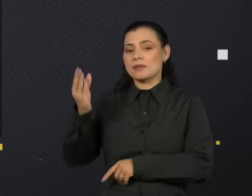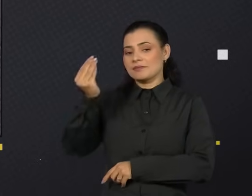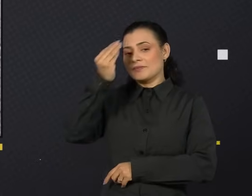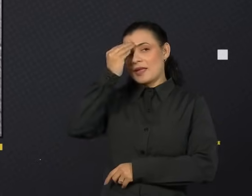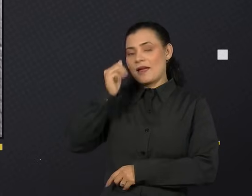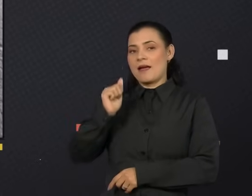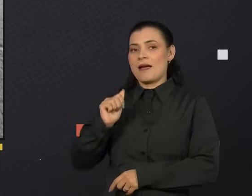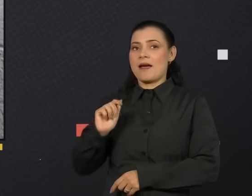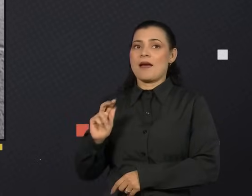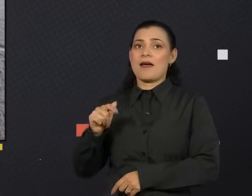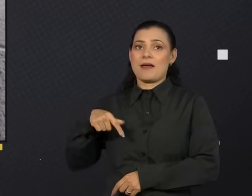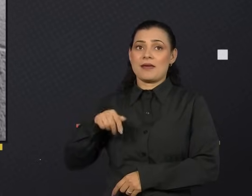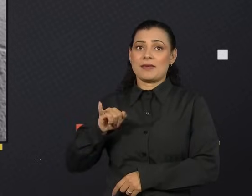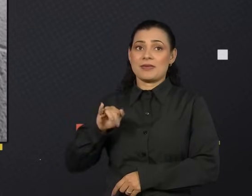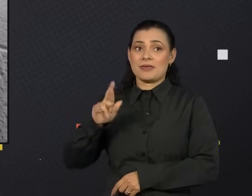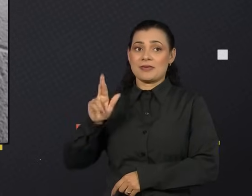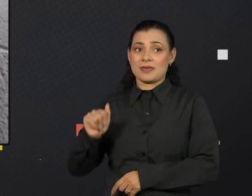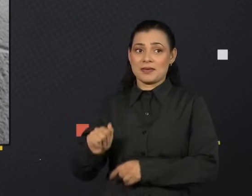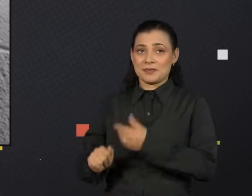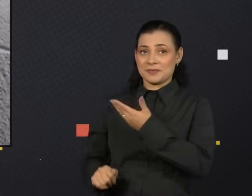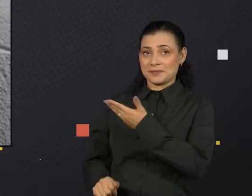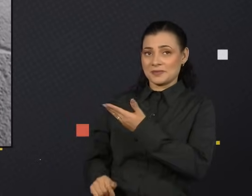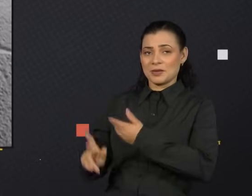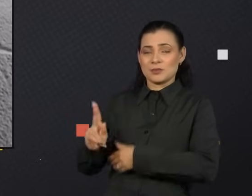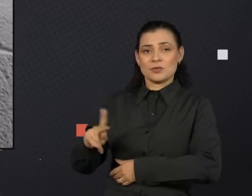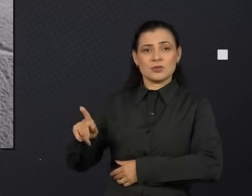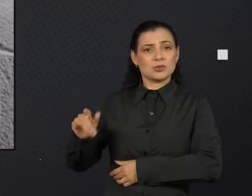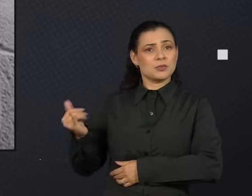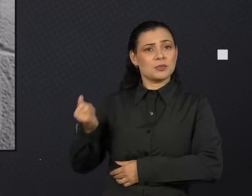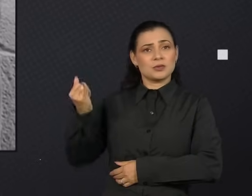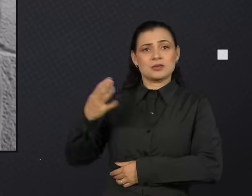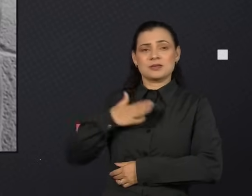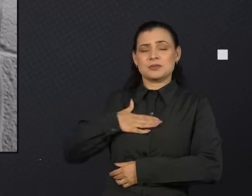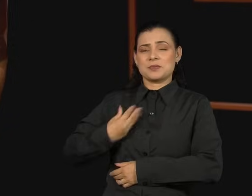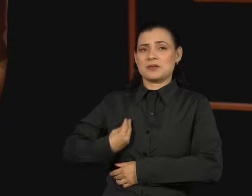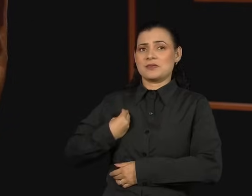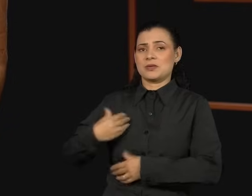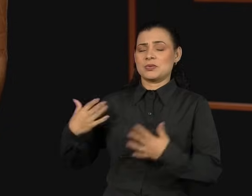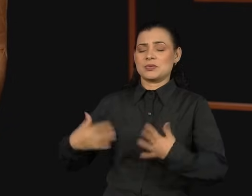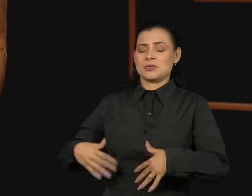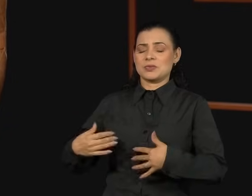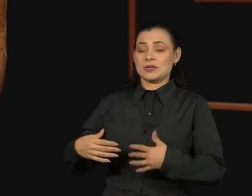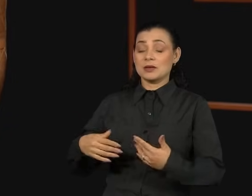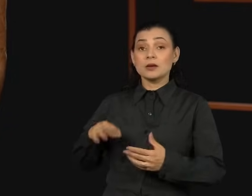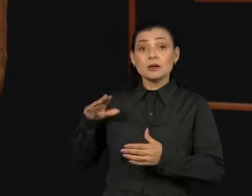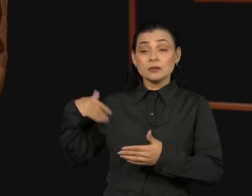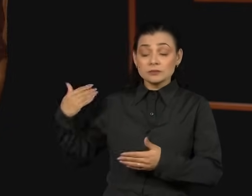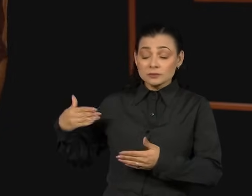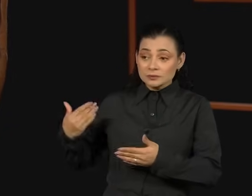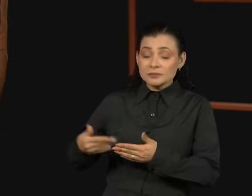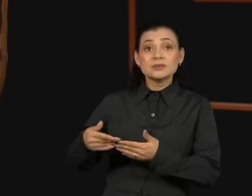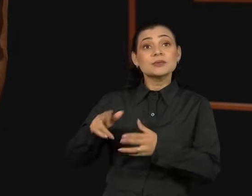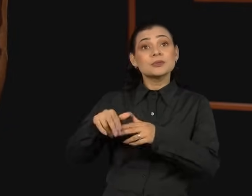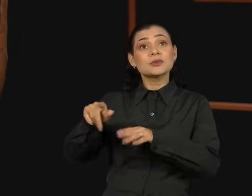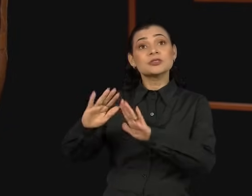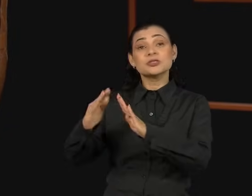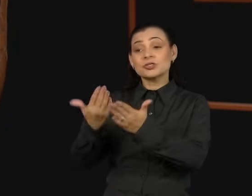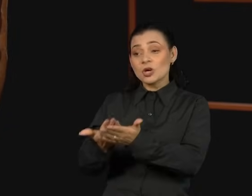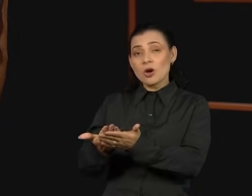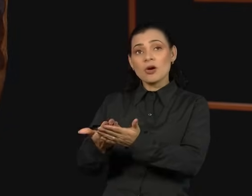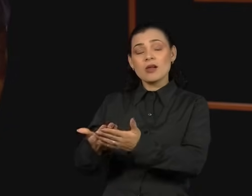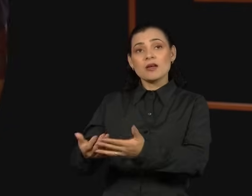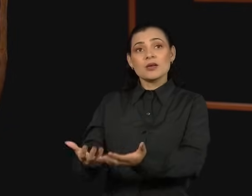também foi muito importante. Curiosamente, tudo que eu vinha fazer estava lá,